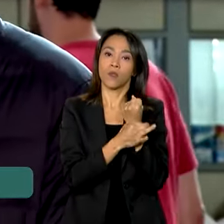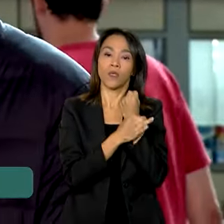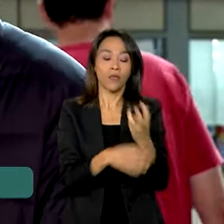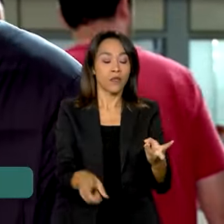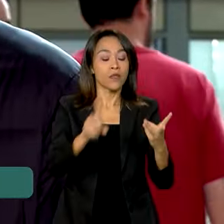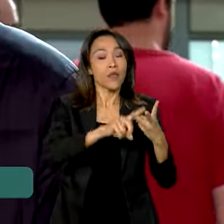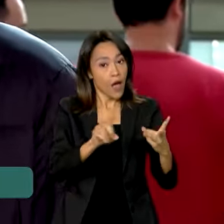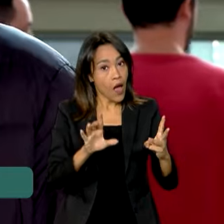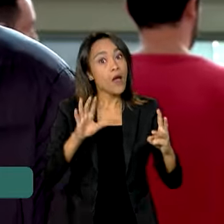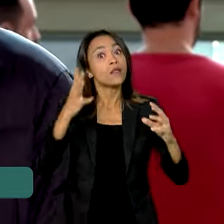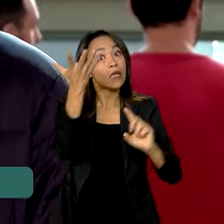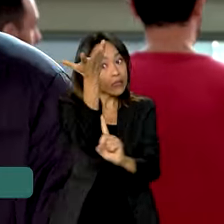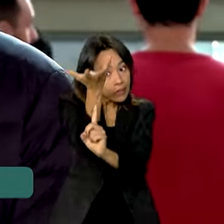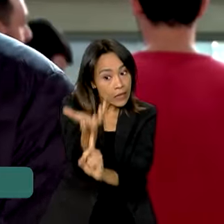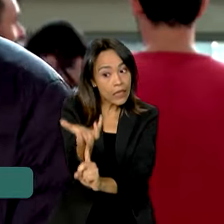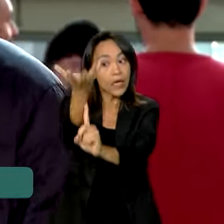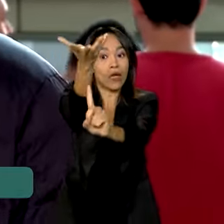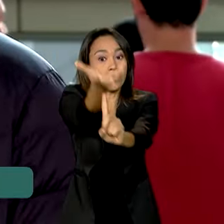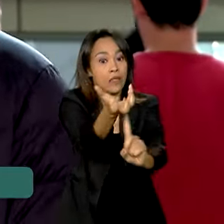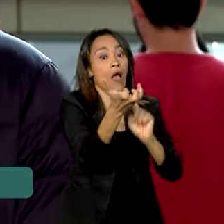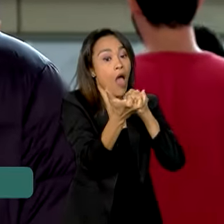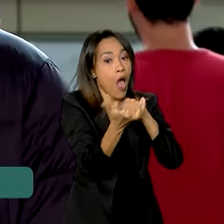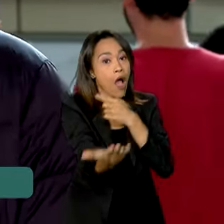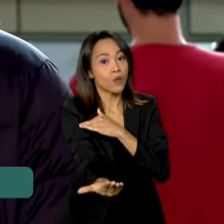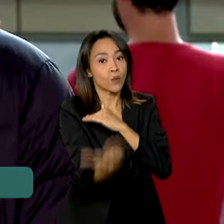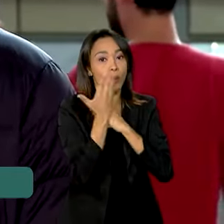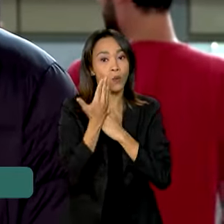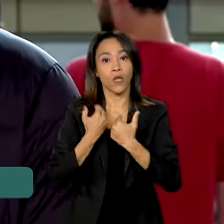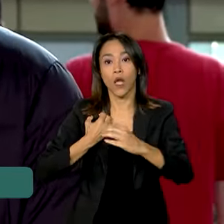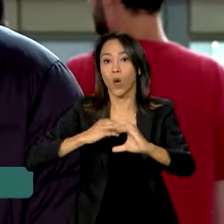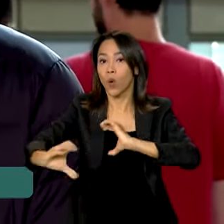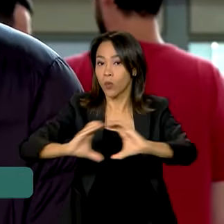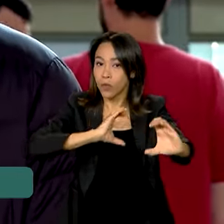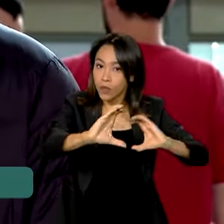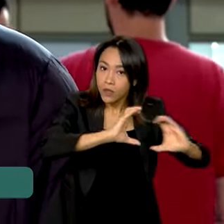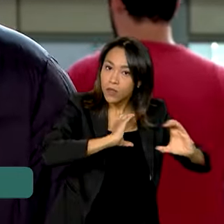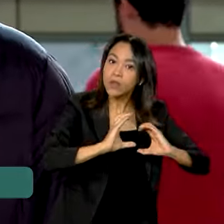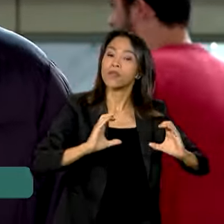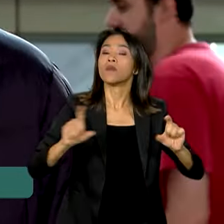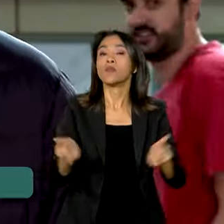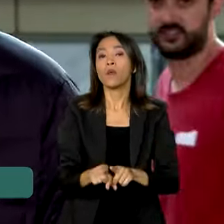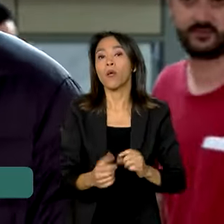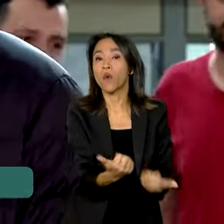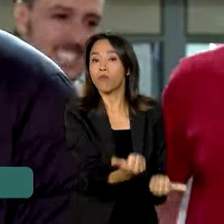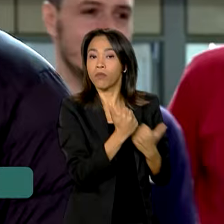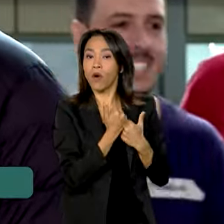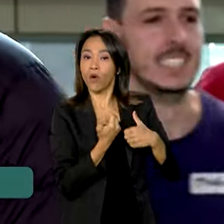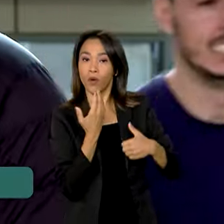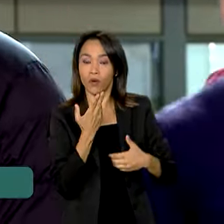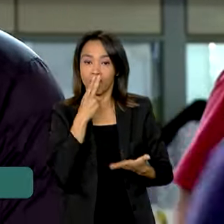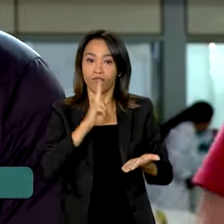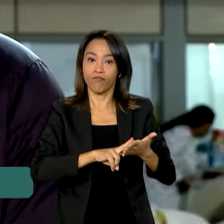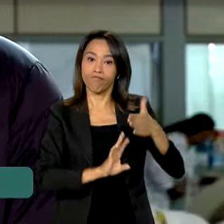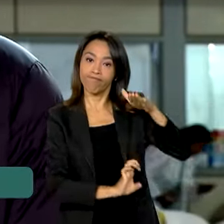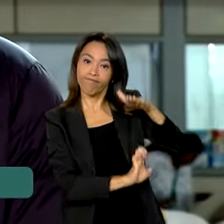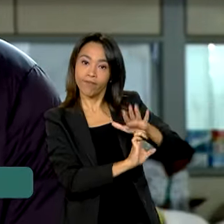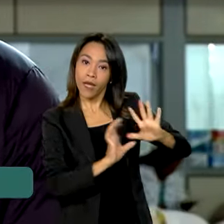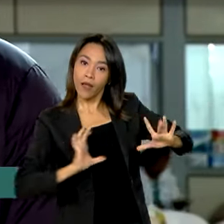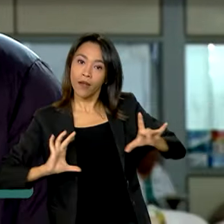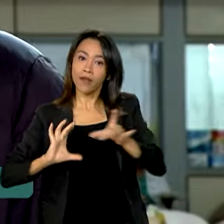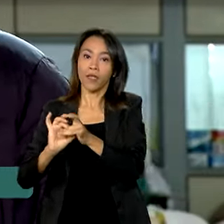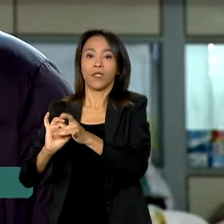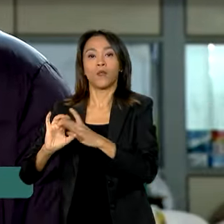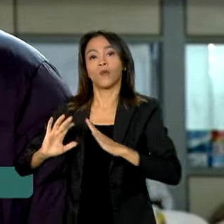através dessas antenas portáteis que garante conectividade e comunicação. Através dos Correios, que também é vinculado ao Ministério das